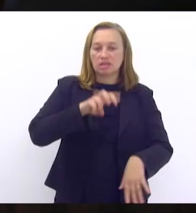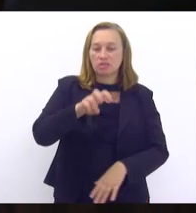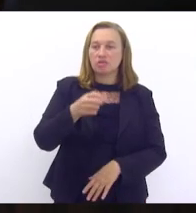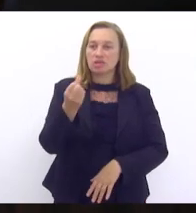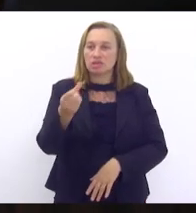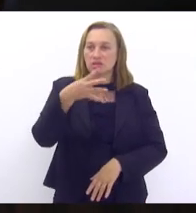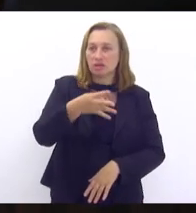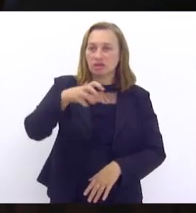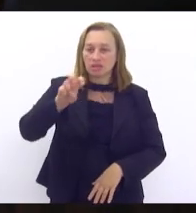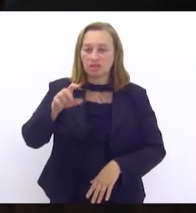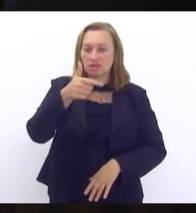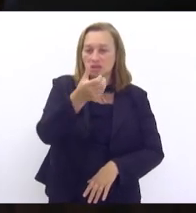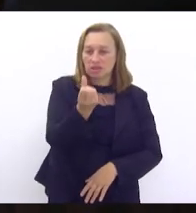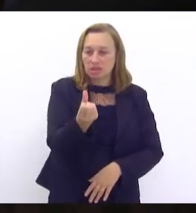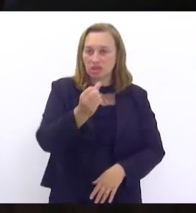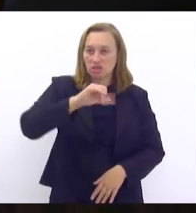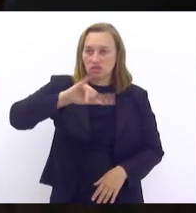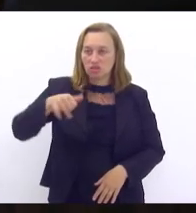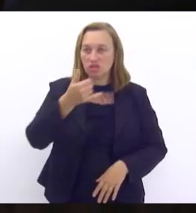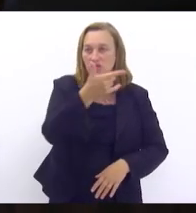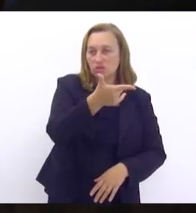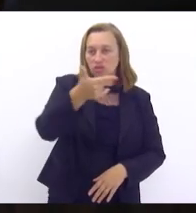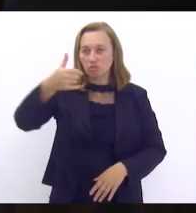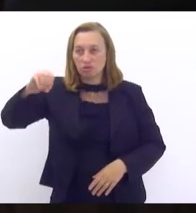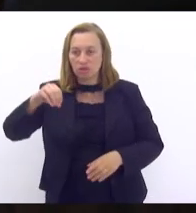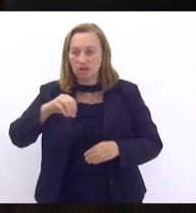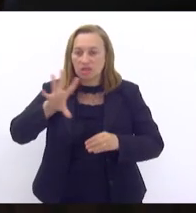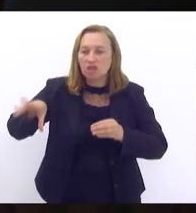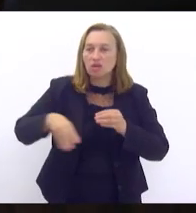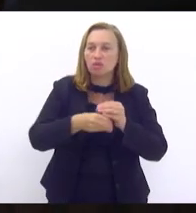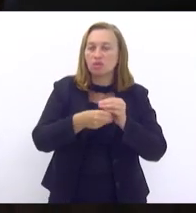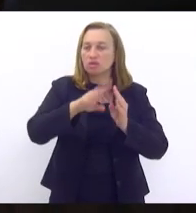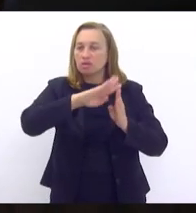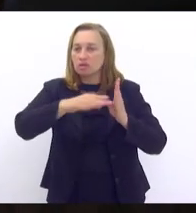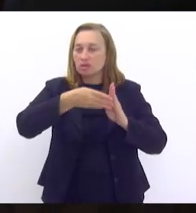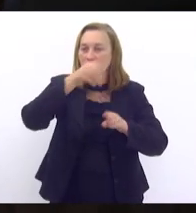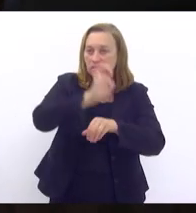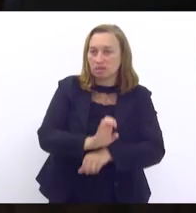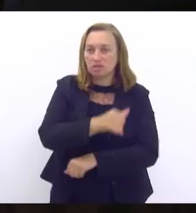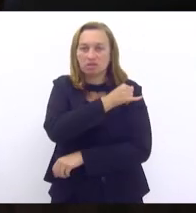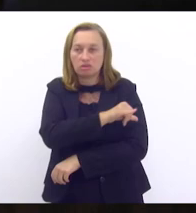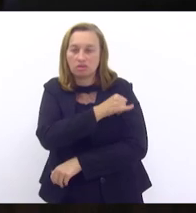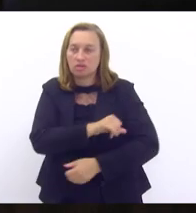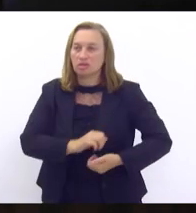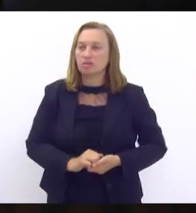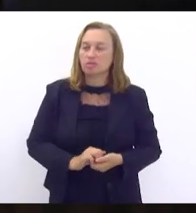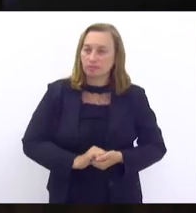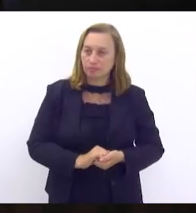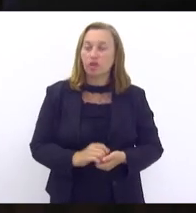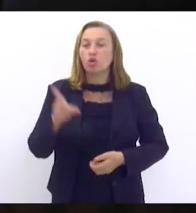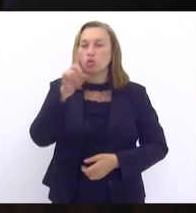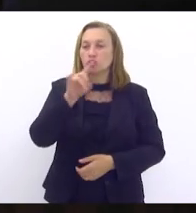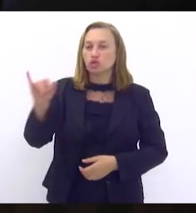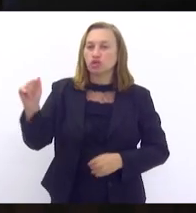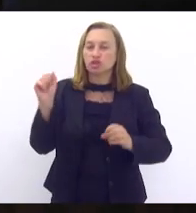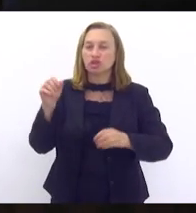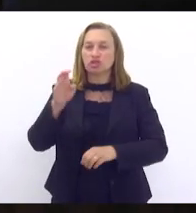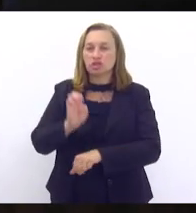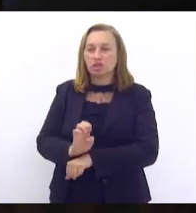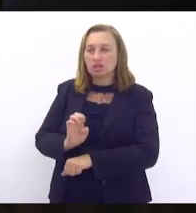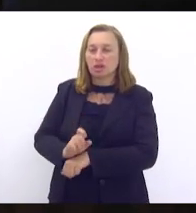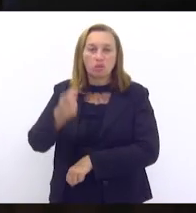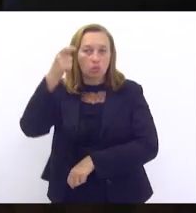de 6 de janeiro de 2010, incluindo no calendário oficial do Estado do Rio de Janeiro o Dia Estadual